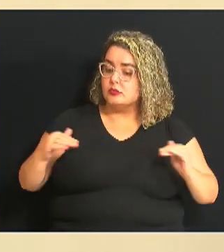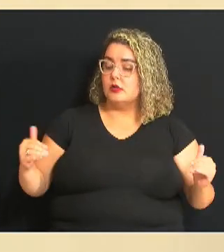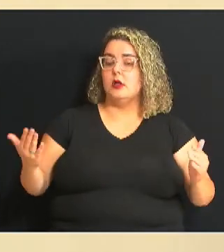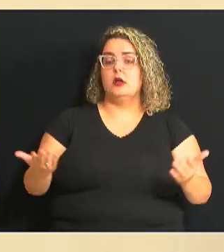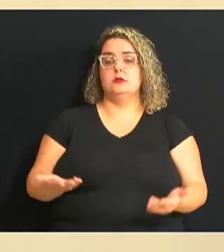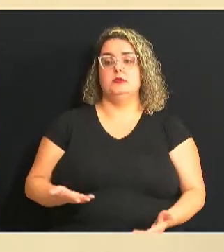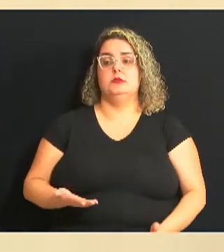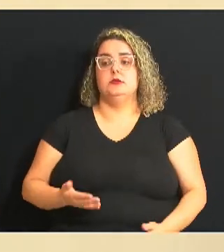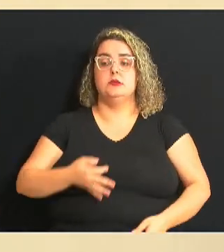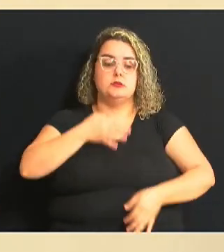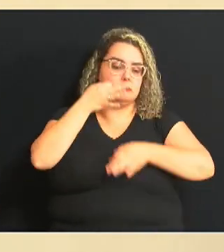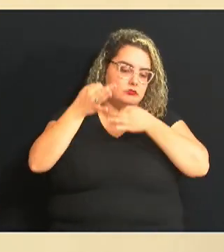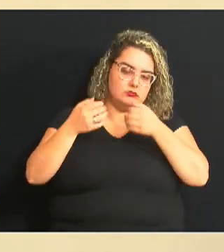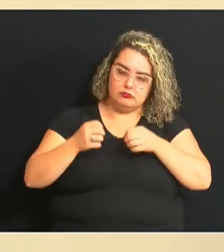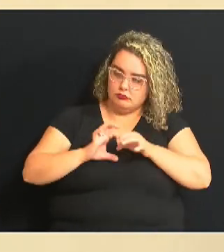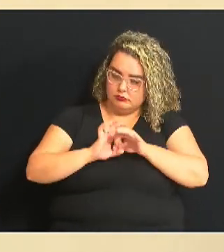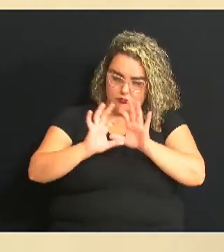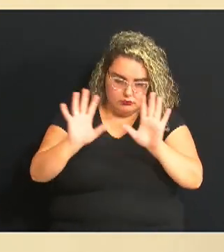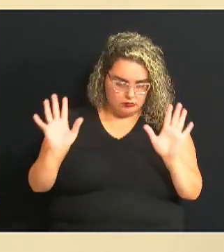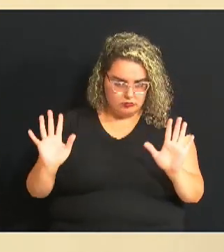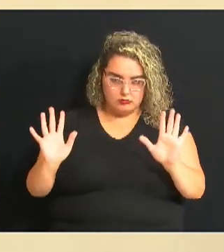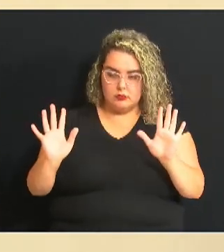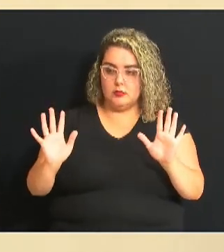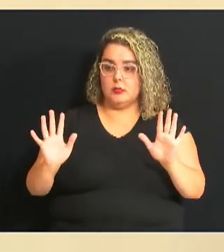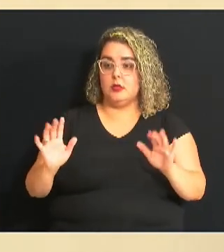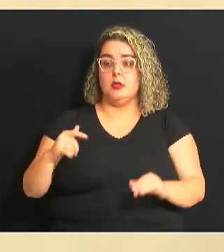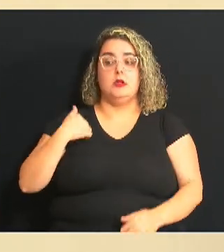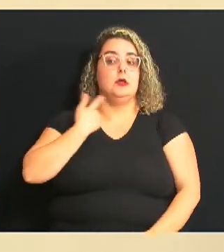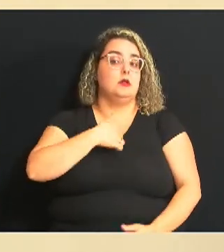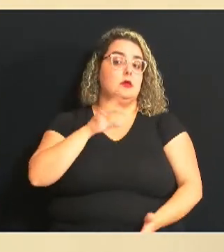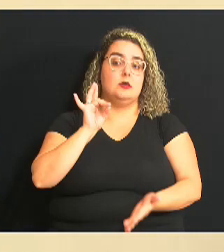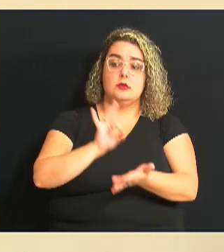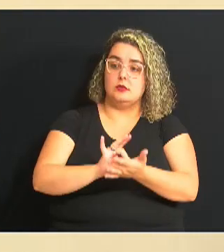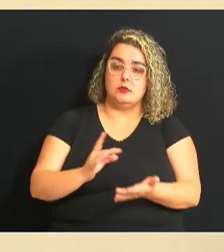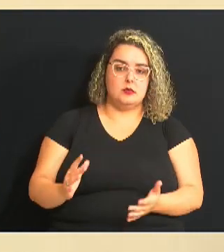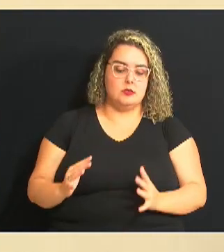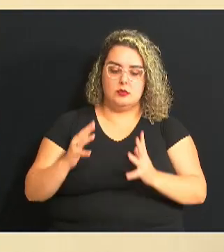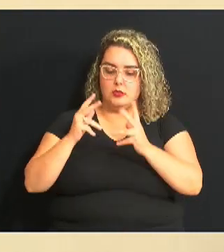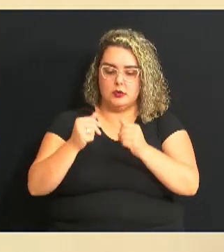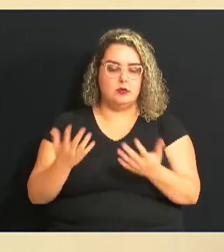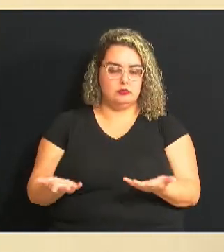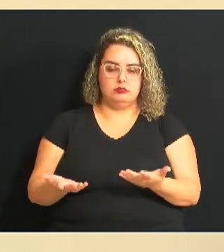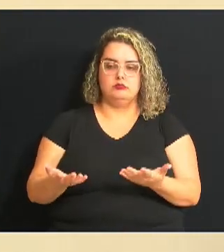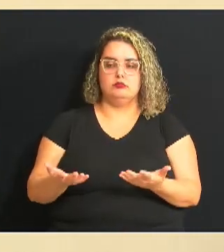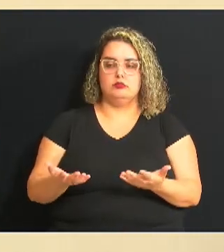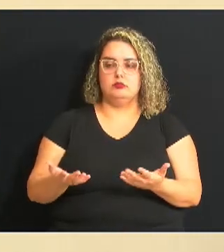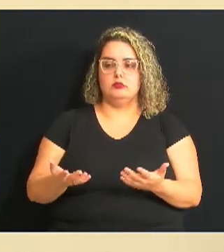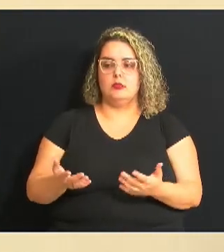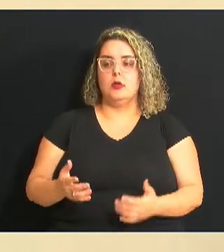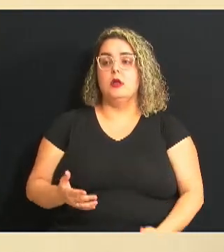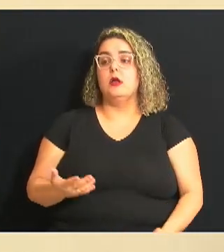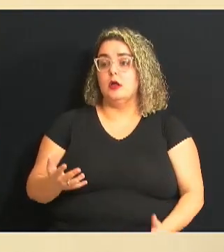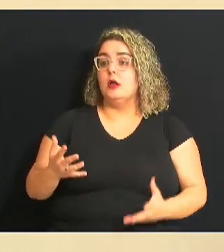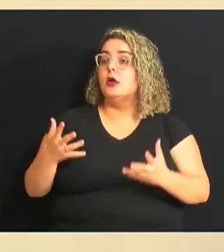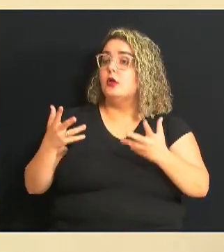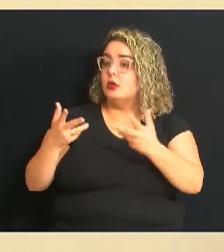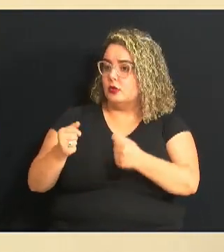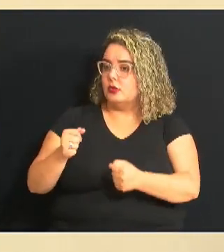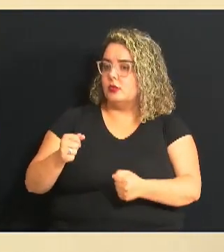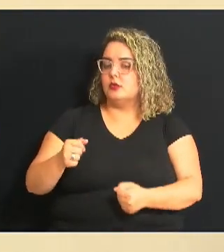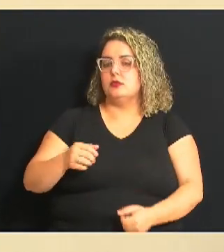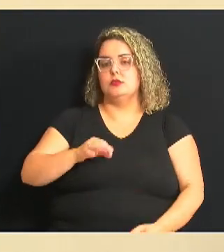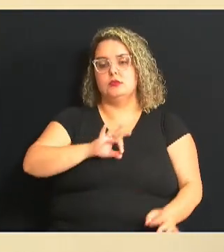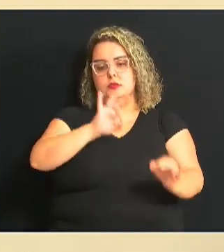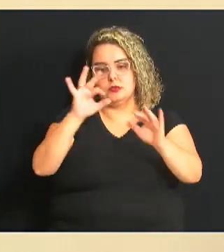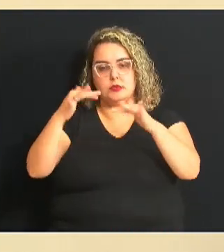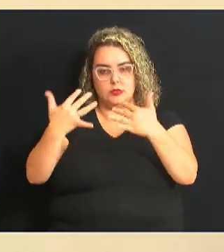ser manifestadas e que não a nossa verdade seja a verdade absoluta. Azenha, e todos que aqui estão, e vocês que nos assistem,